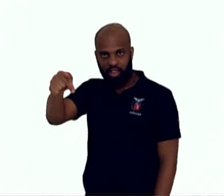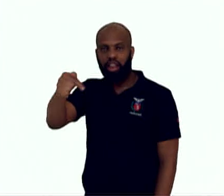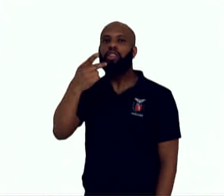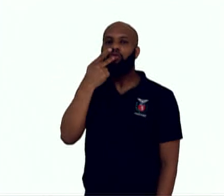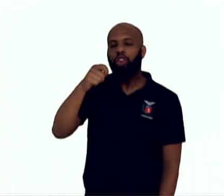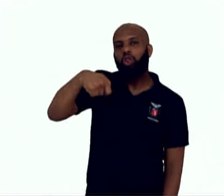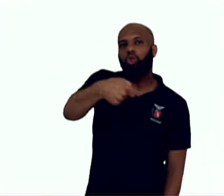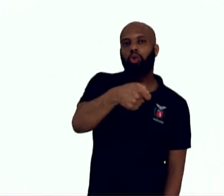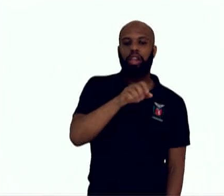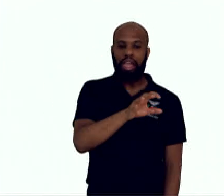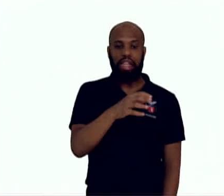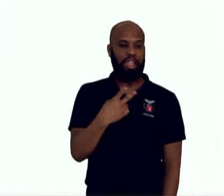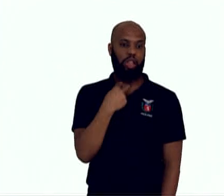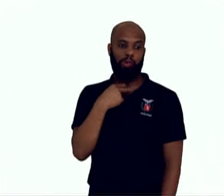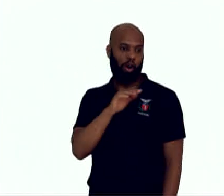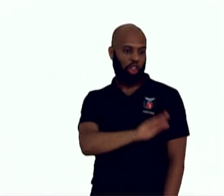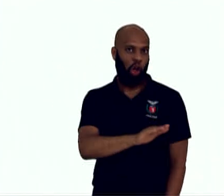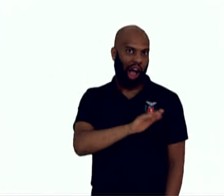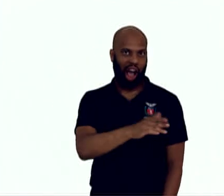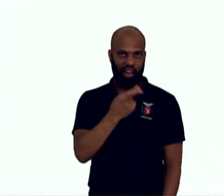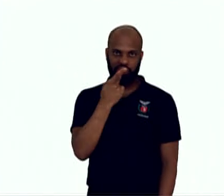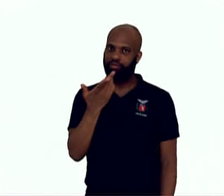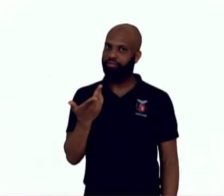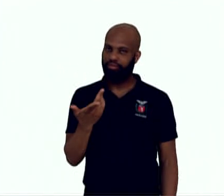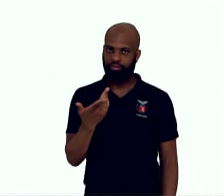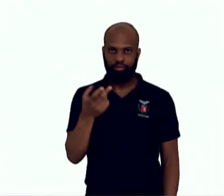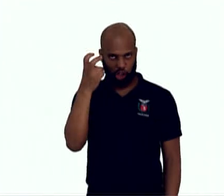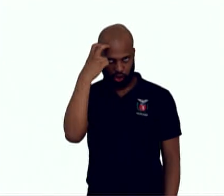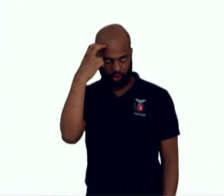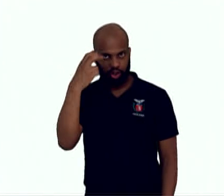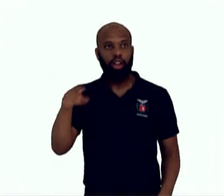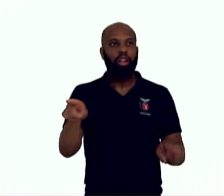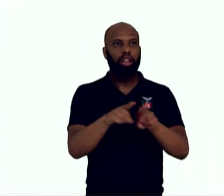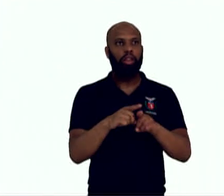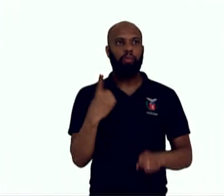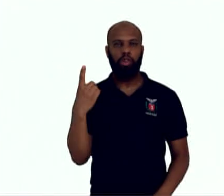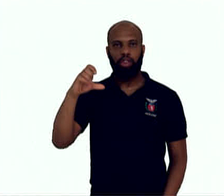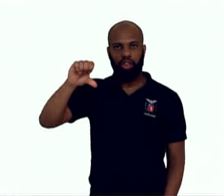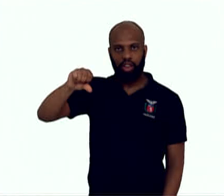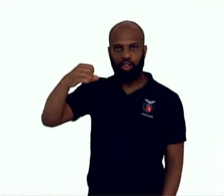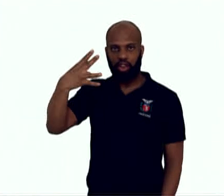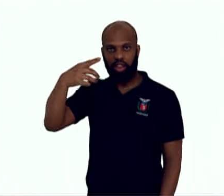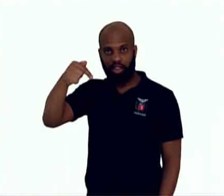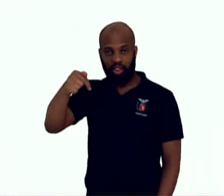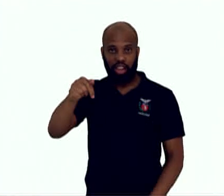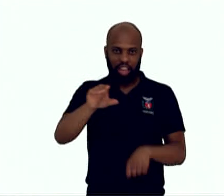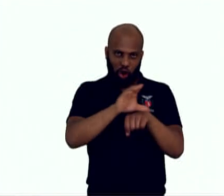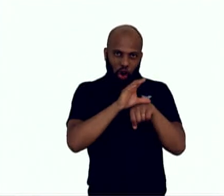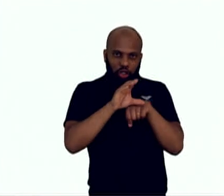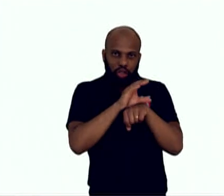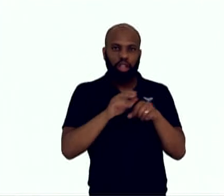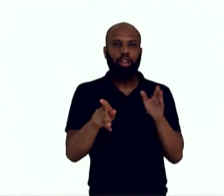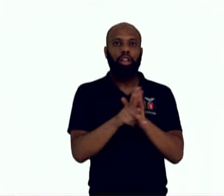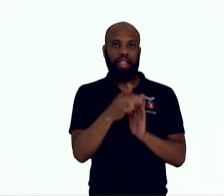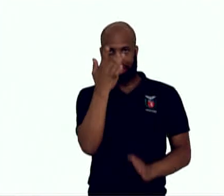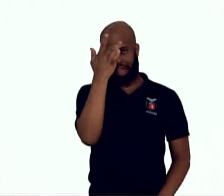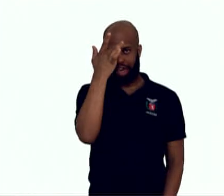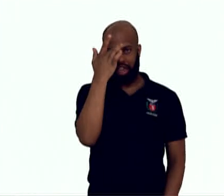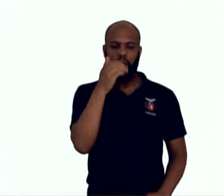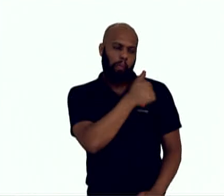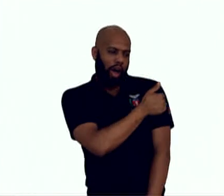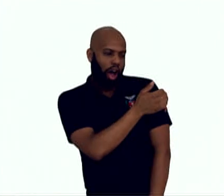ou os Dalits, os intocáveis. Na Constituição de 47 na Índia, O preconceito e seus efeitos como